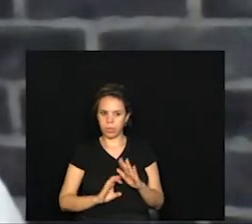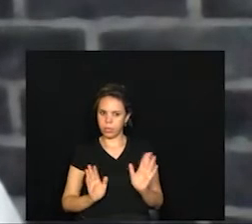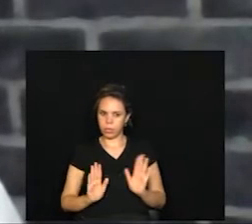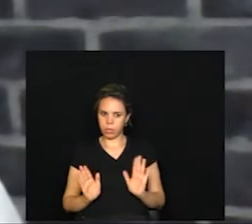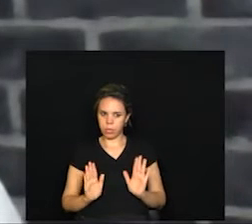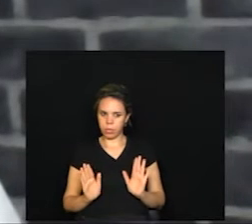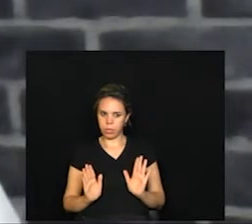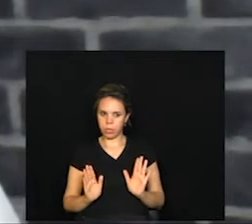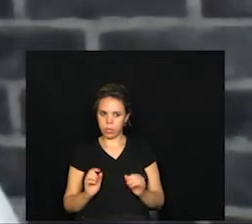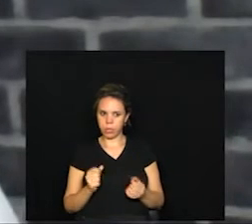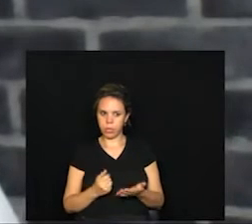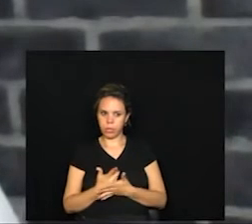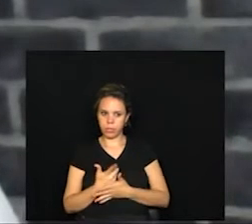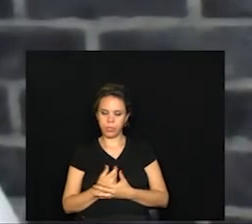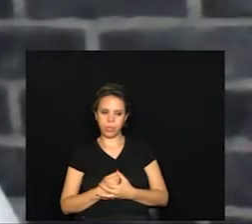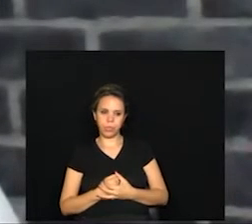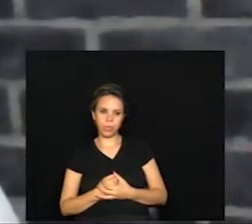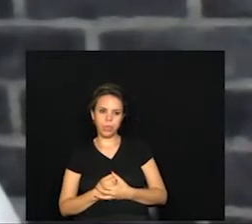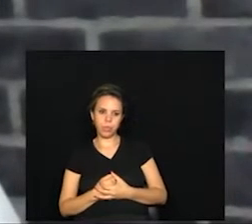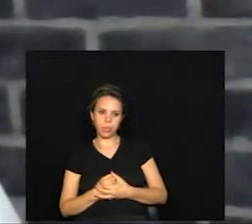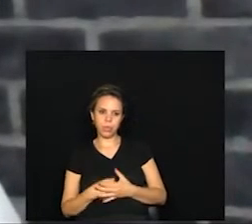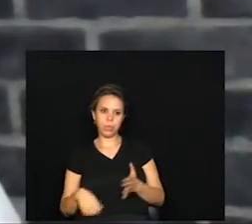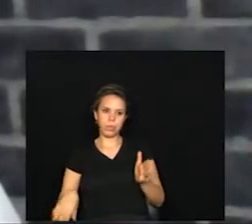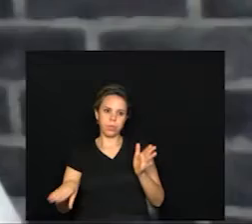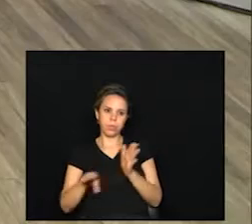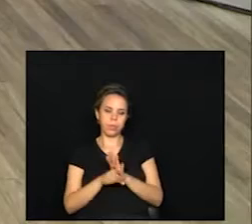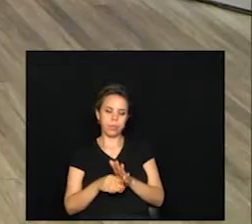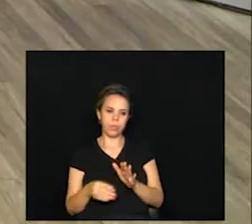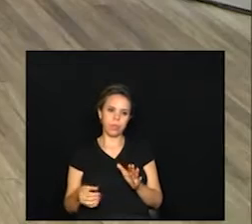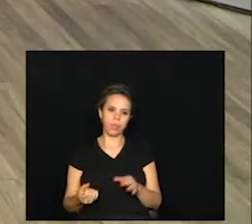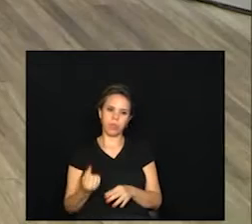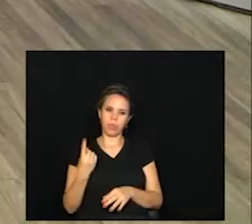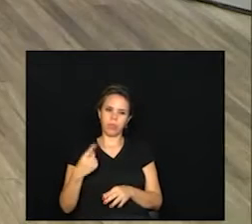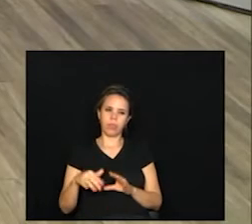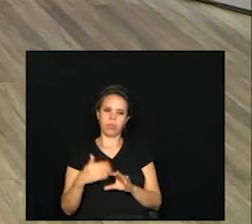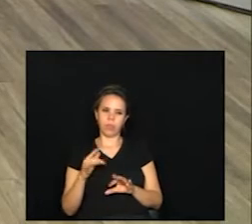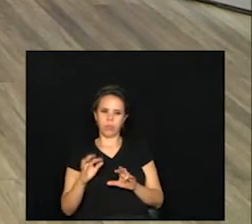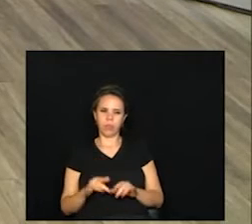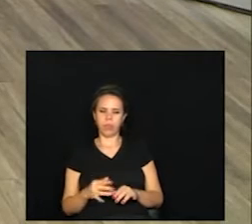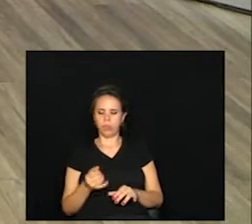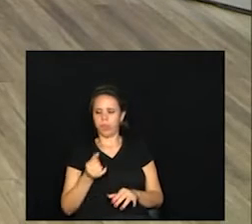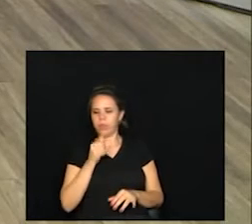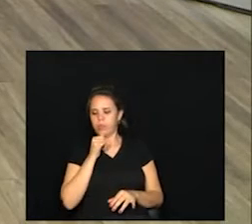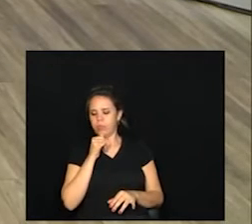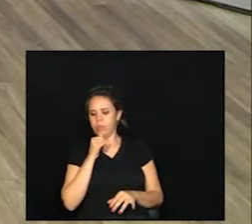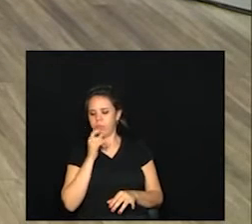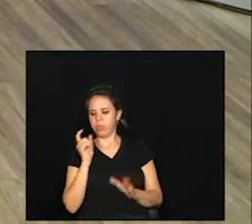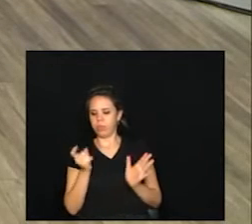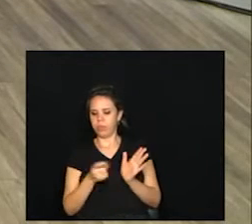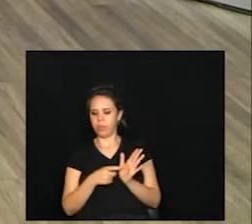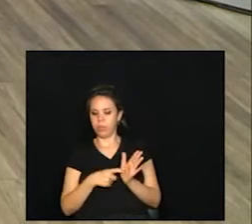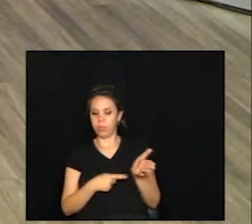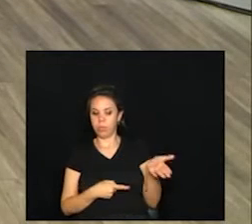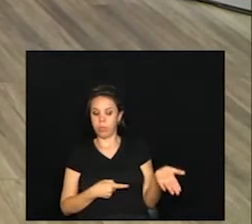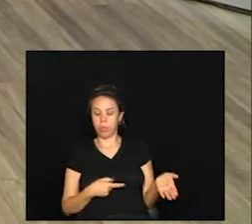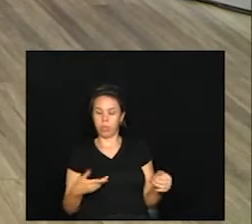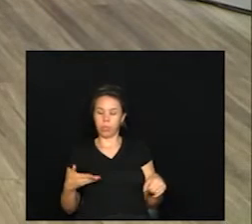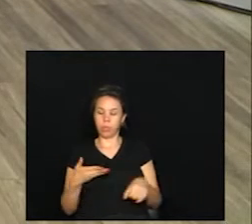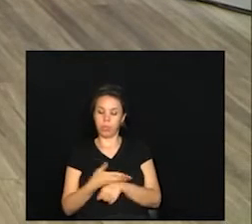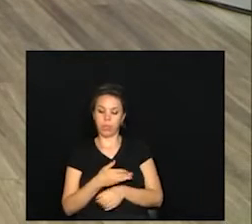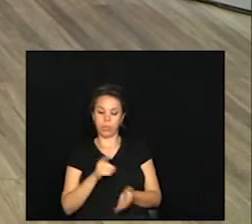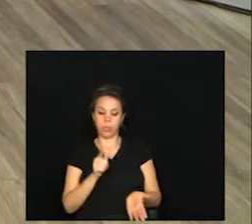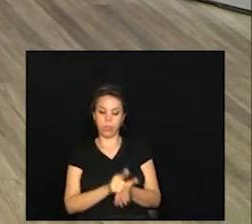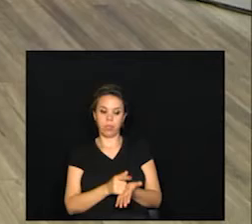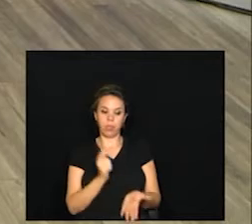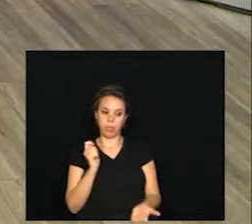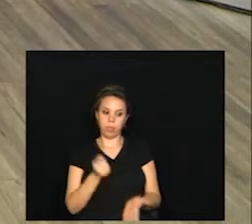empresa onde ele realizou a compra. Ou quando chega um link meio estranho no e-mail, por exemplo, né? Clique aqui, acesse o